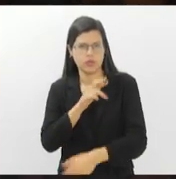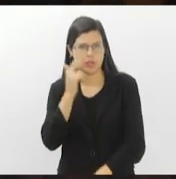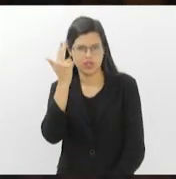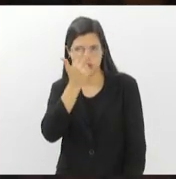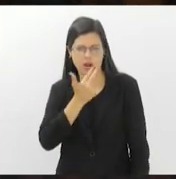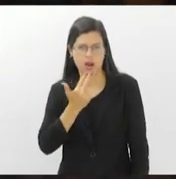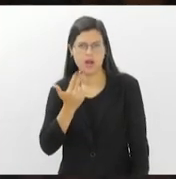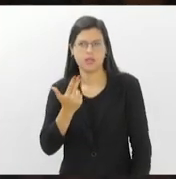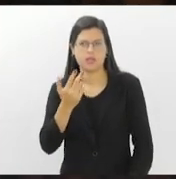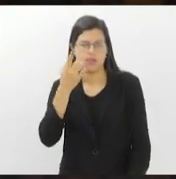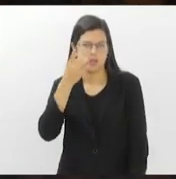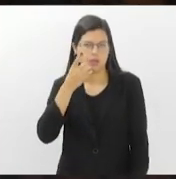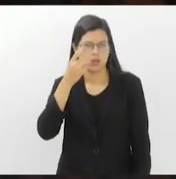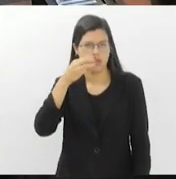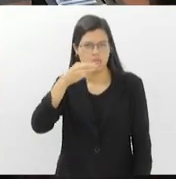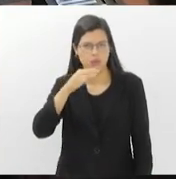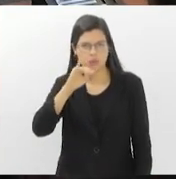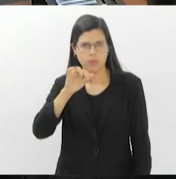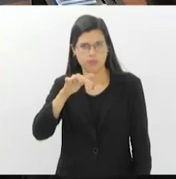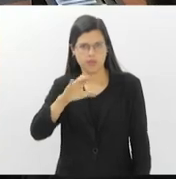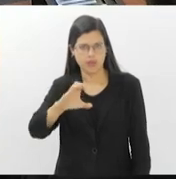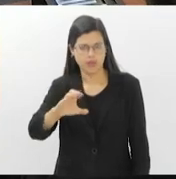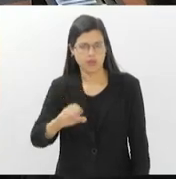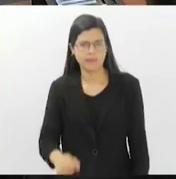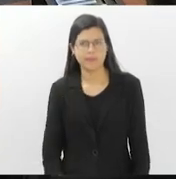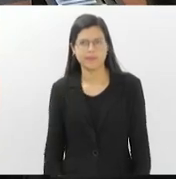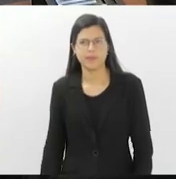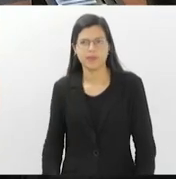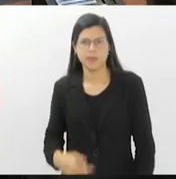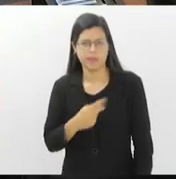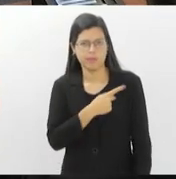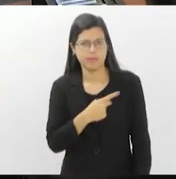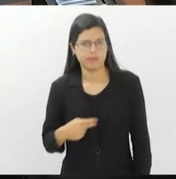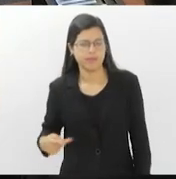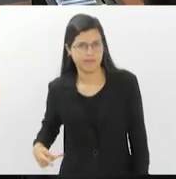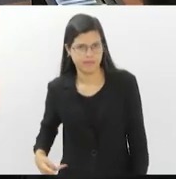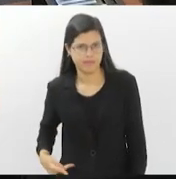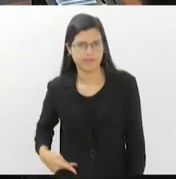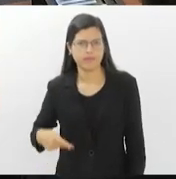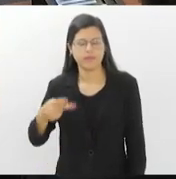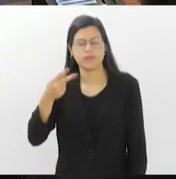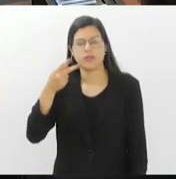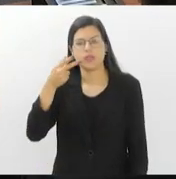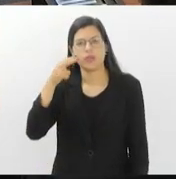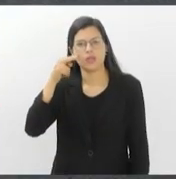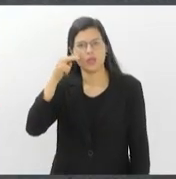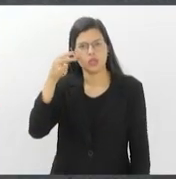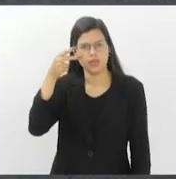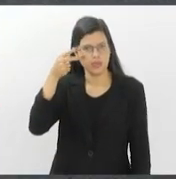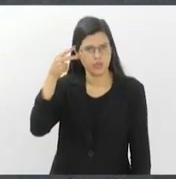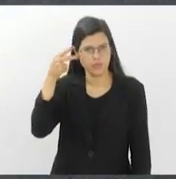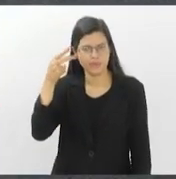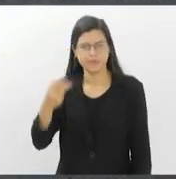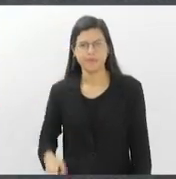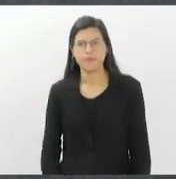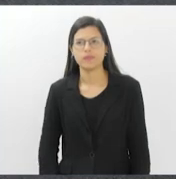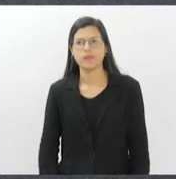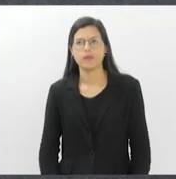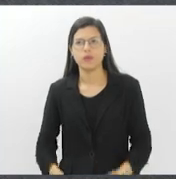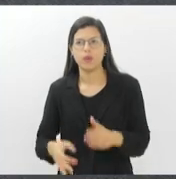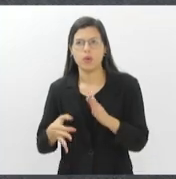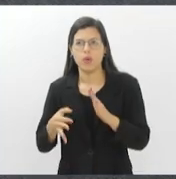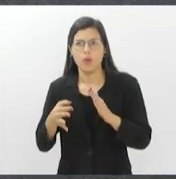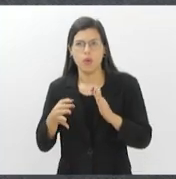Mink. Presidenta Tia Ju, bom, o parecer inicial da comissão seria simplesmente